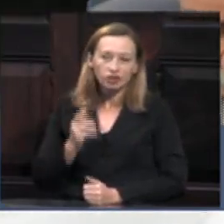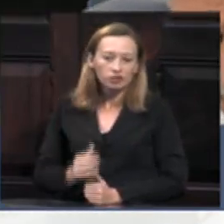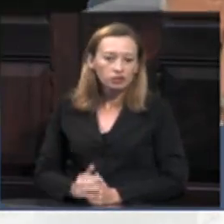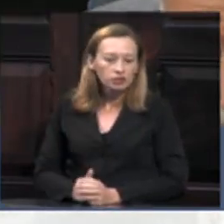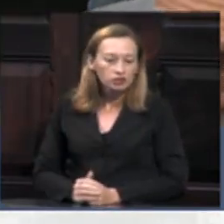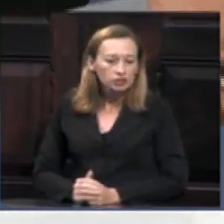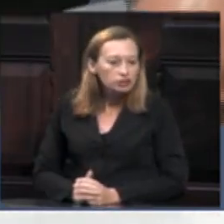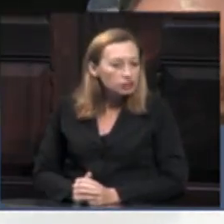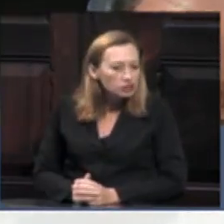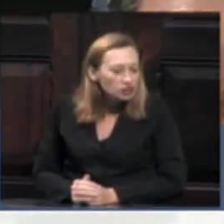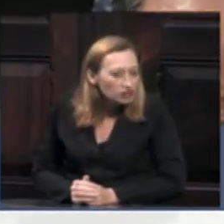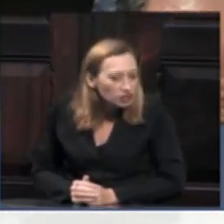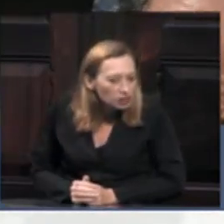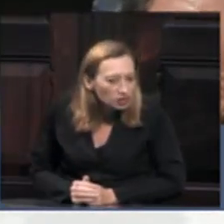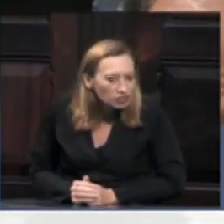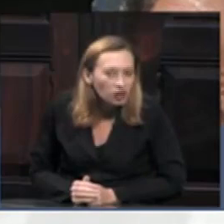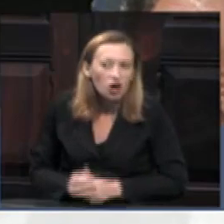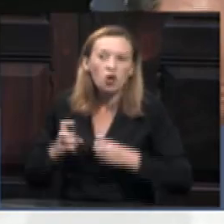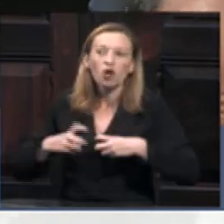trabalhadores,